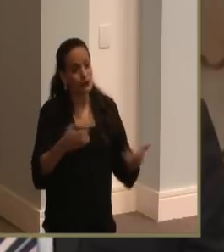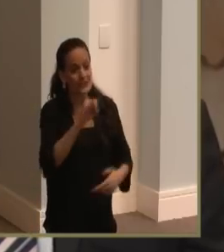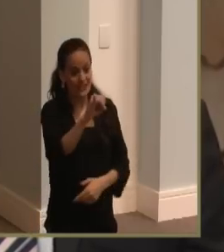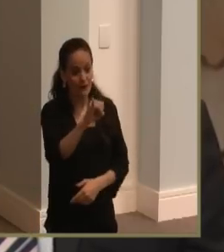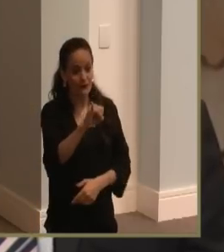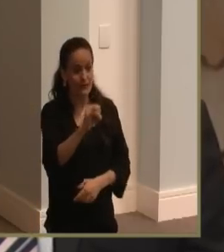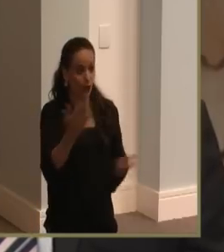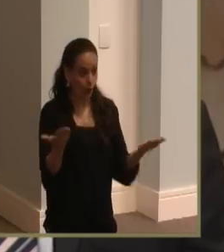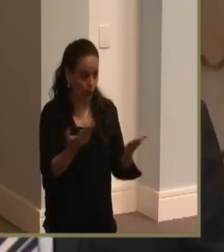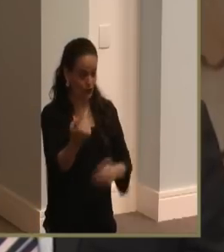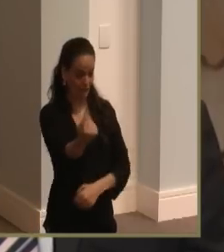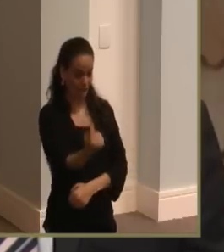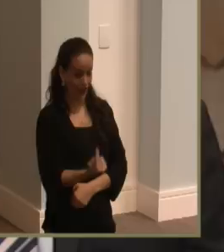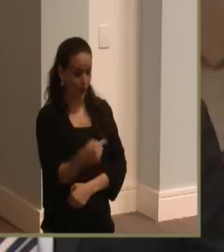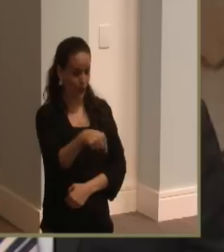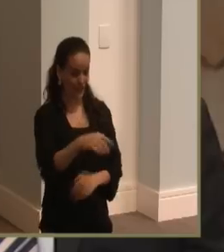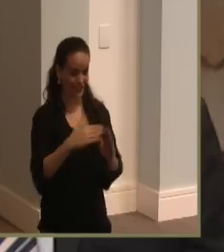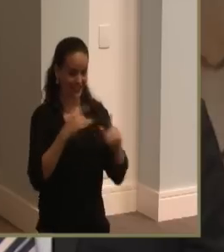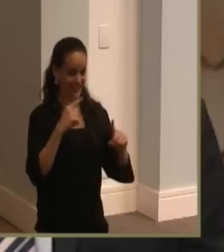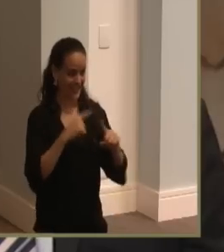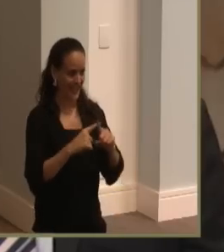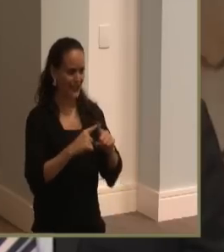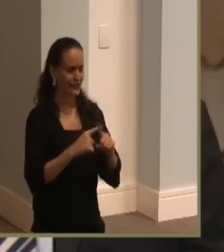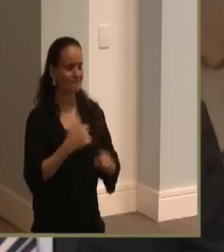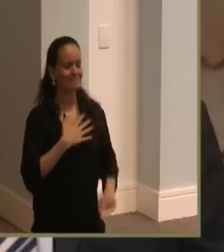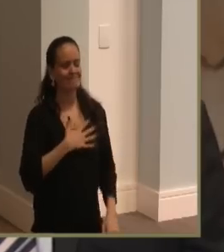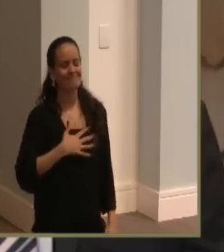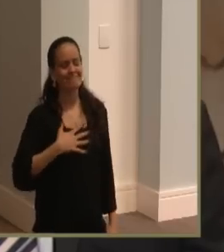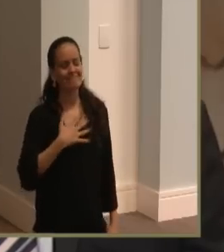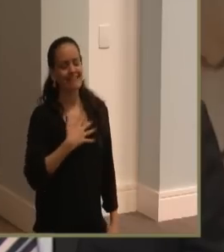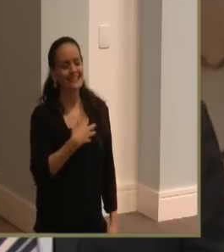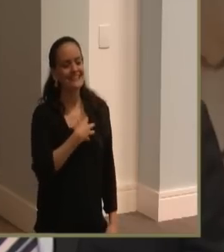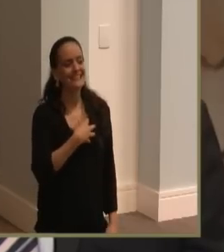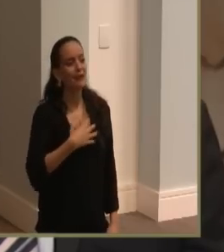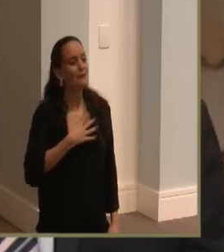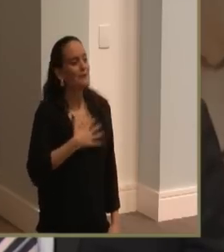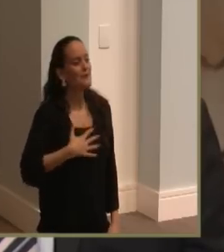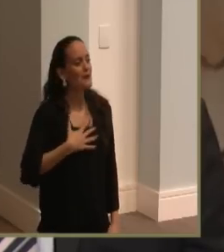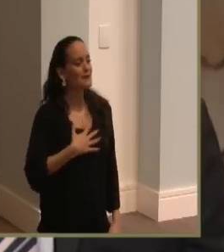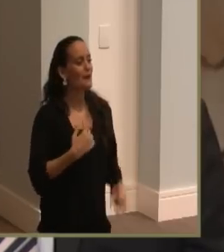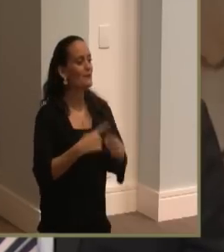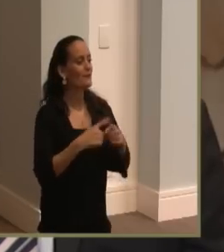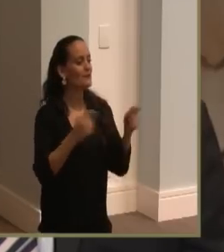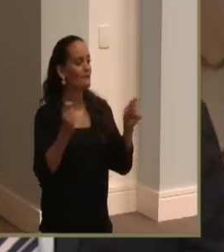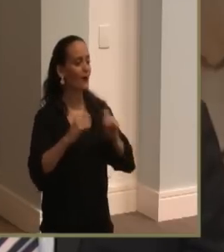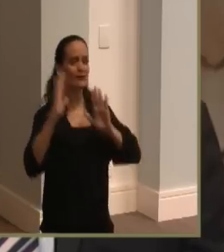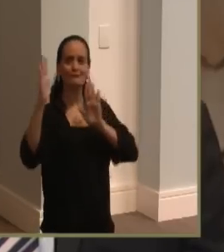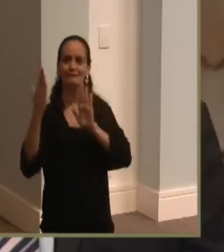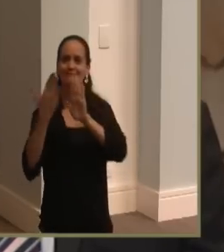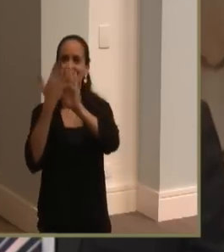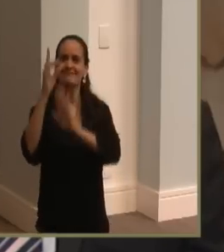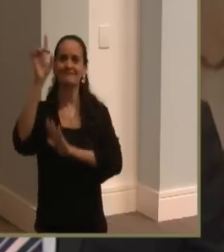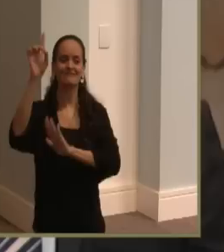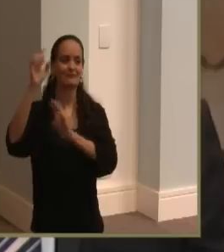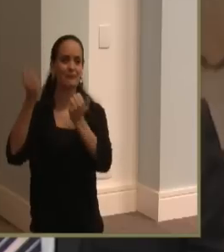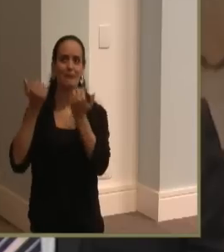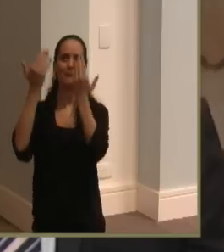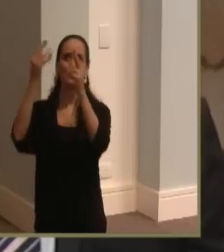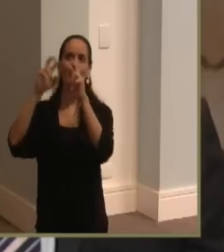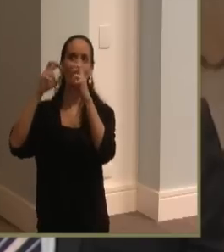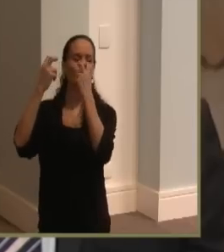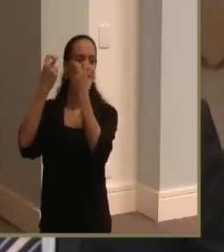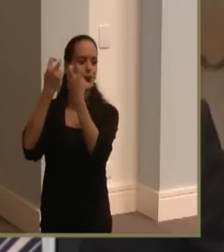de muita alegria, de um prazer de estar na presença do Senhor, para cultuá-lo, para adorá-lo, para